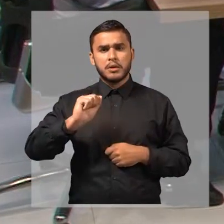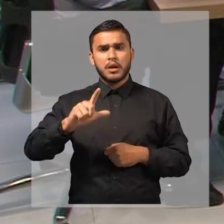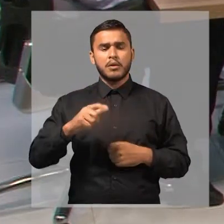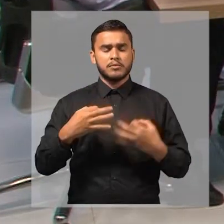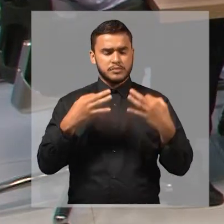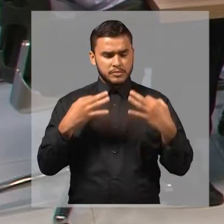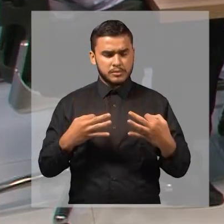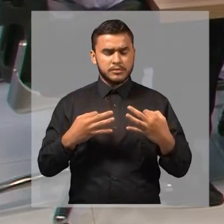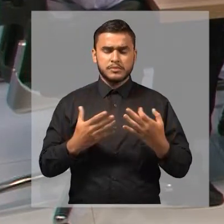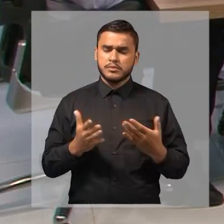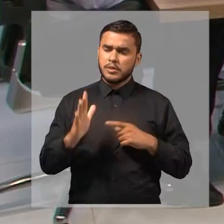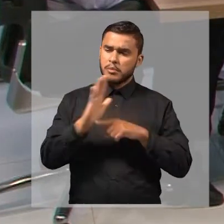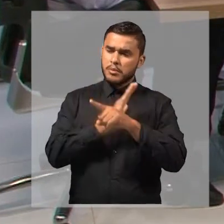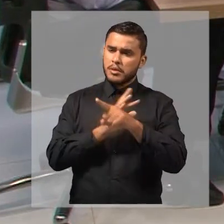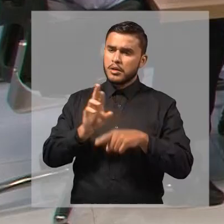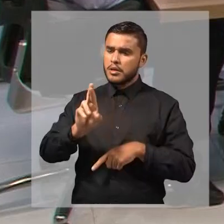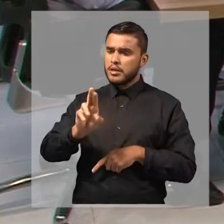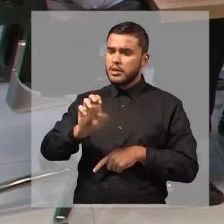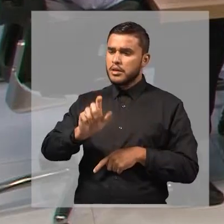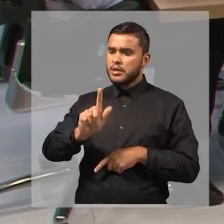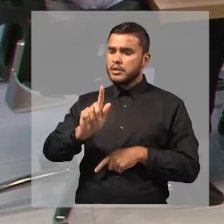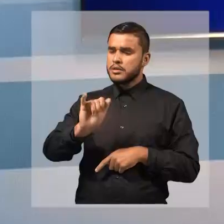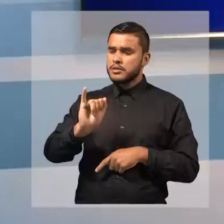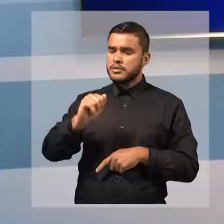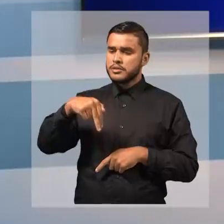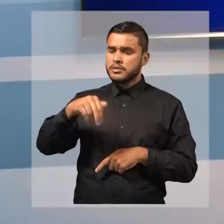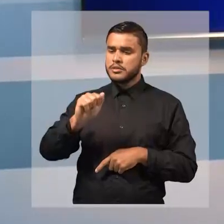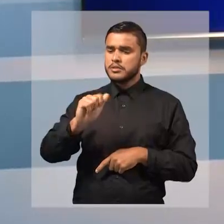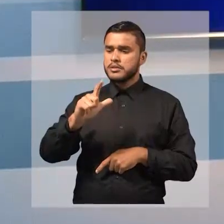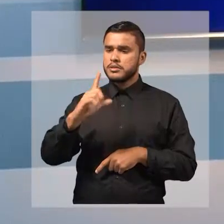Vasconcelos, aqui você como homem do direito, eu gostaria de ouvi-lo.